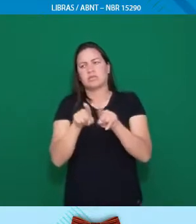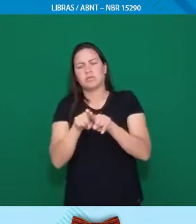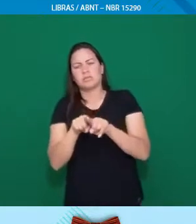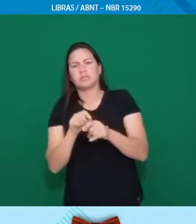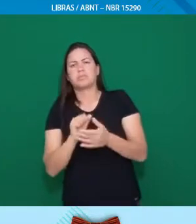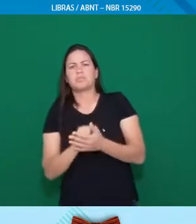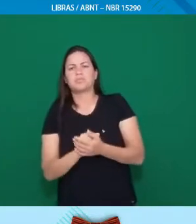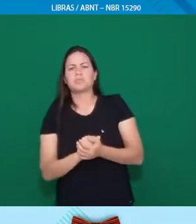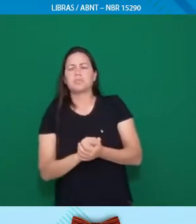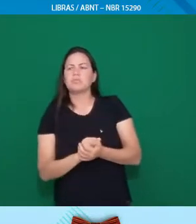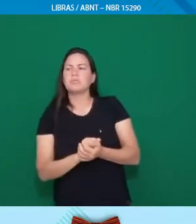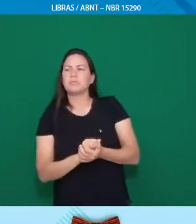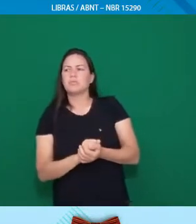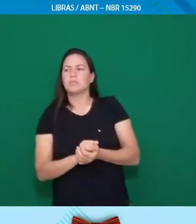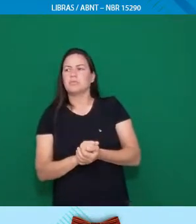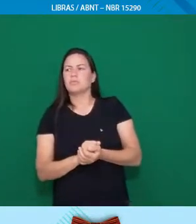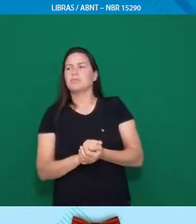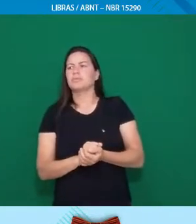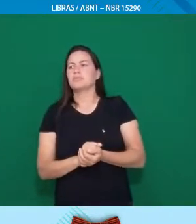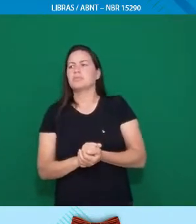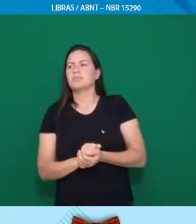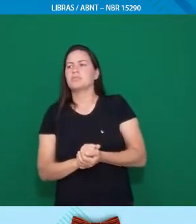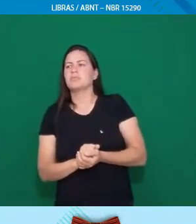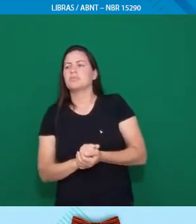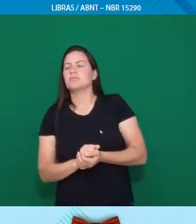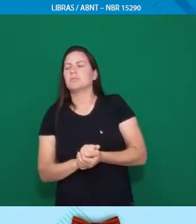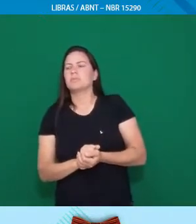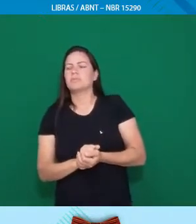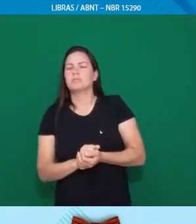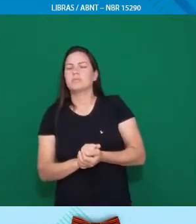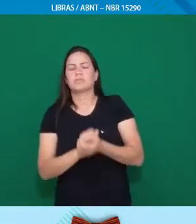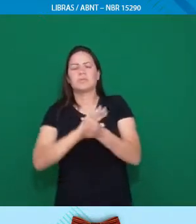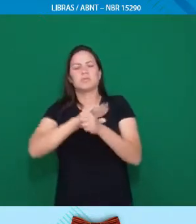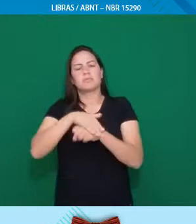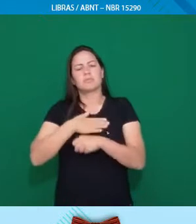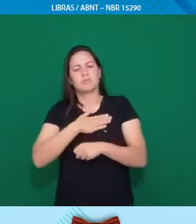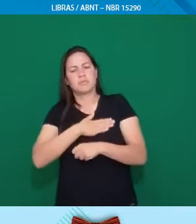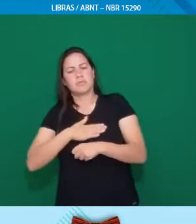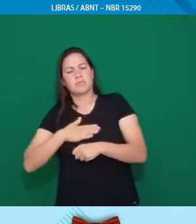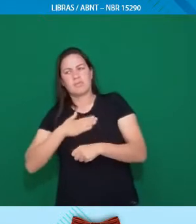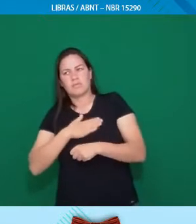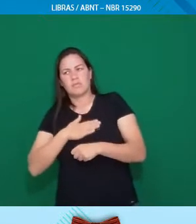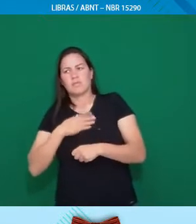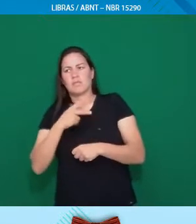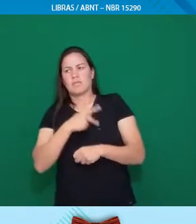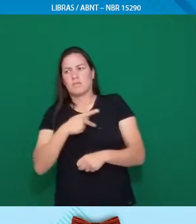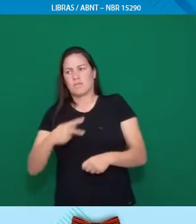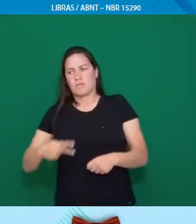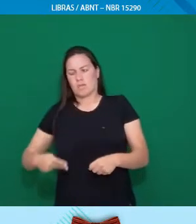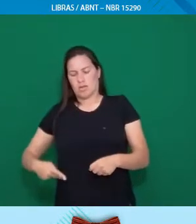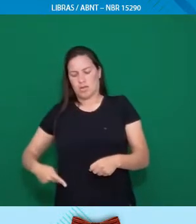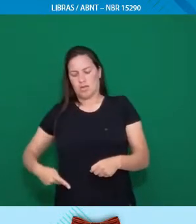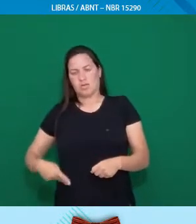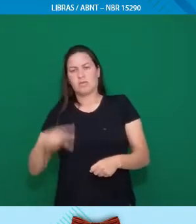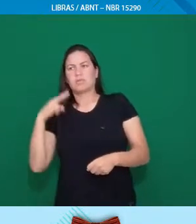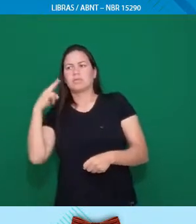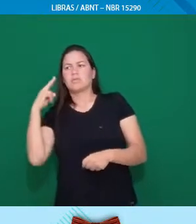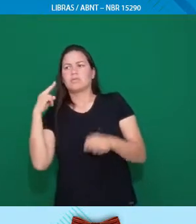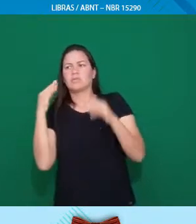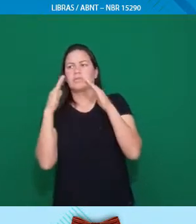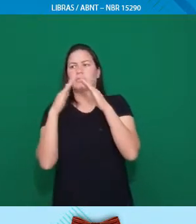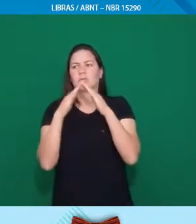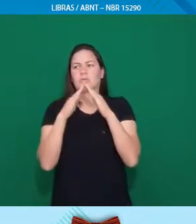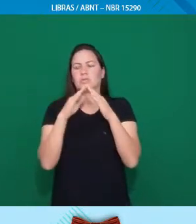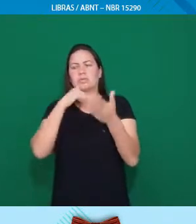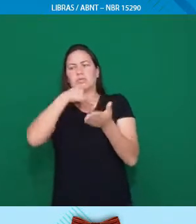da nossa bancada aqui e eu na sua noite gostaria de saudar o presidente senhores